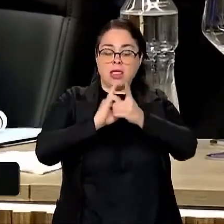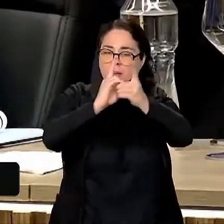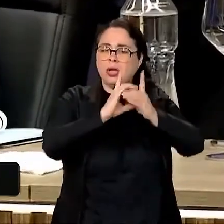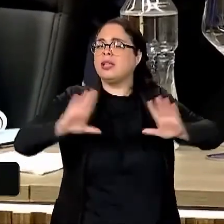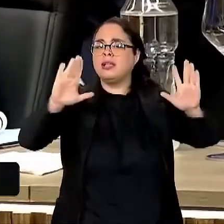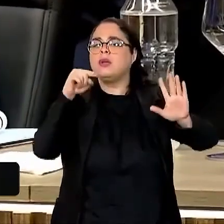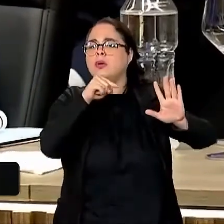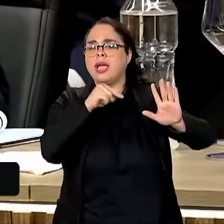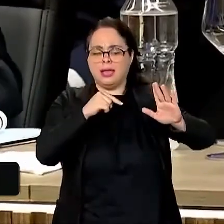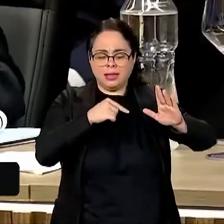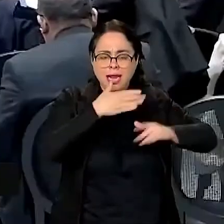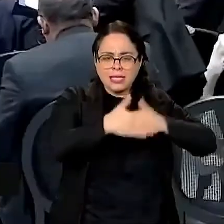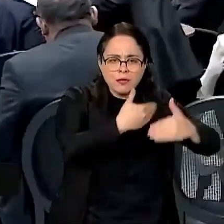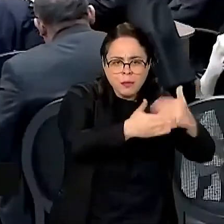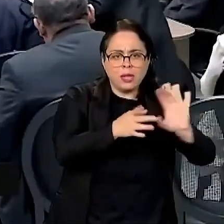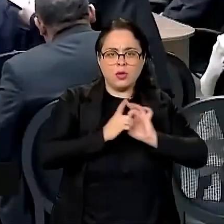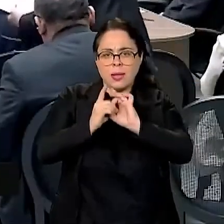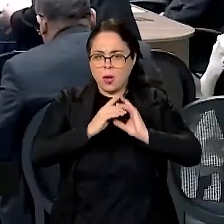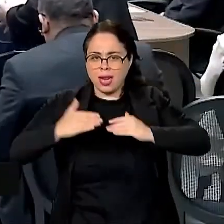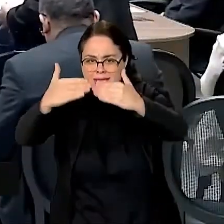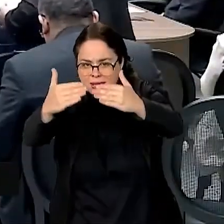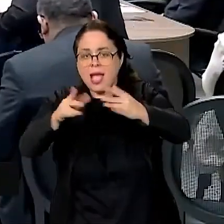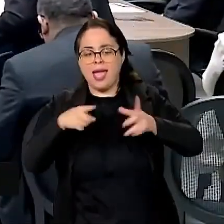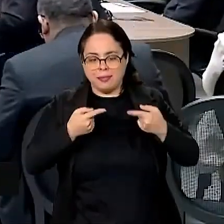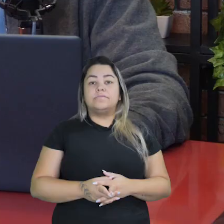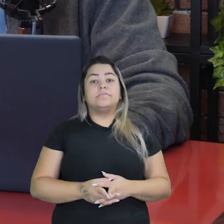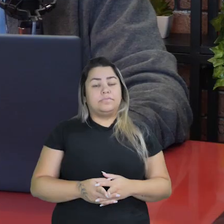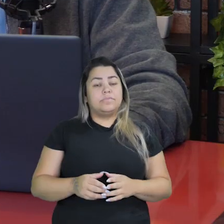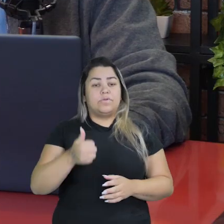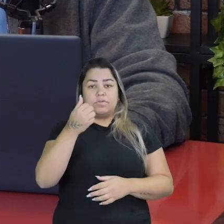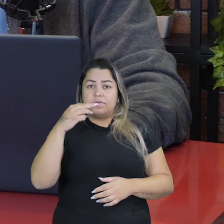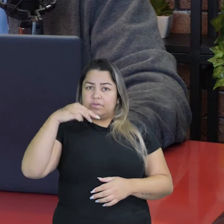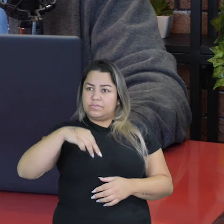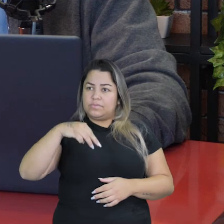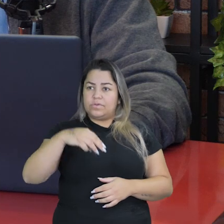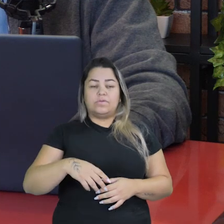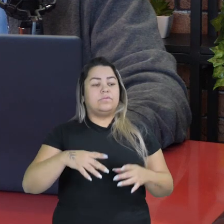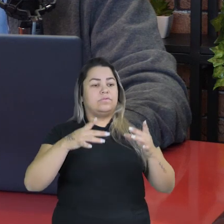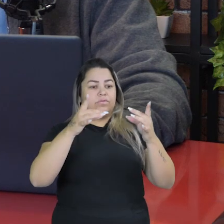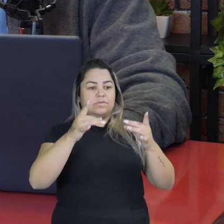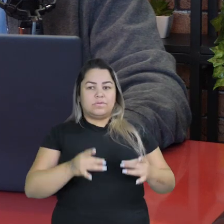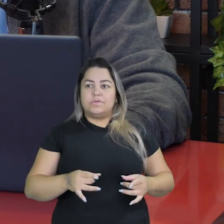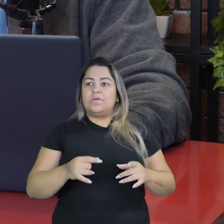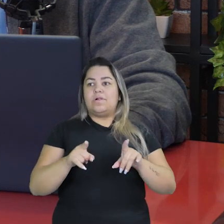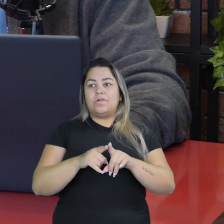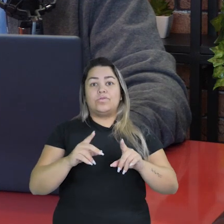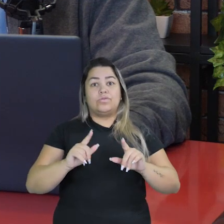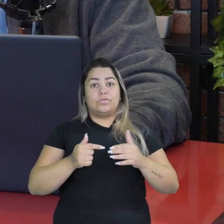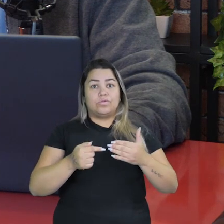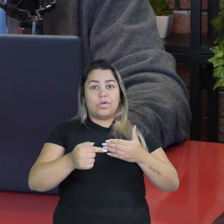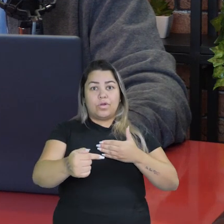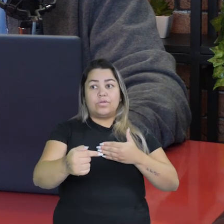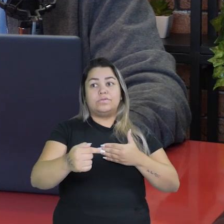Democracia e desenvolvimento andam lado a lado. E esse foi mais um 13 Minutos com os destaques dos